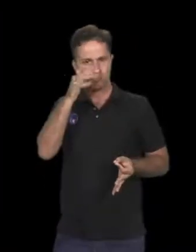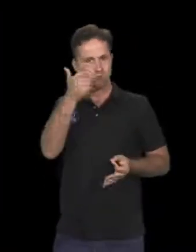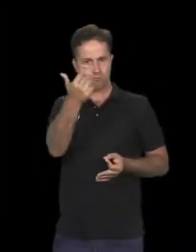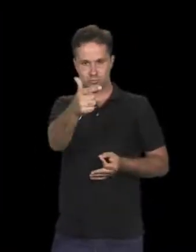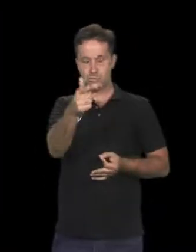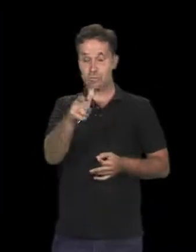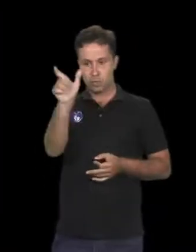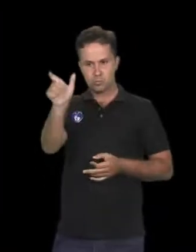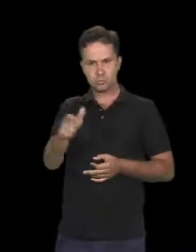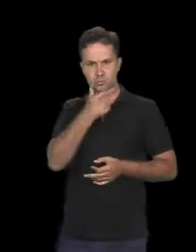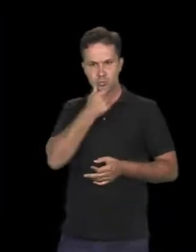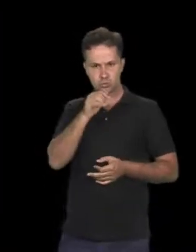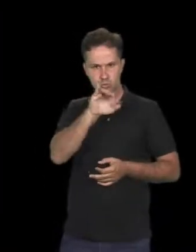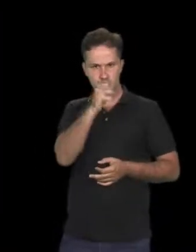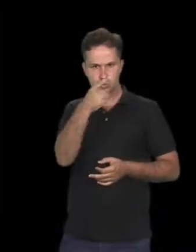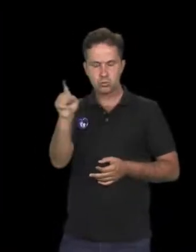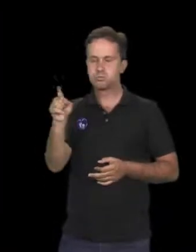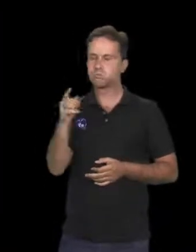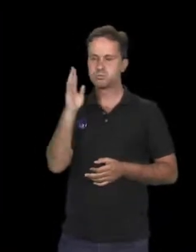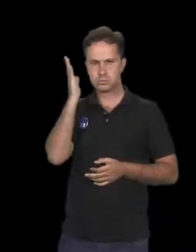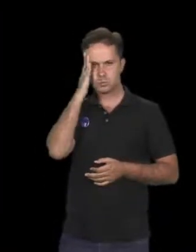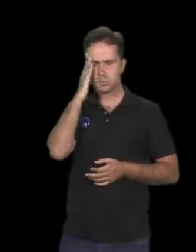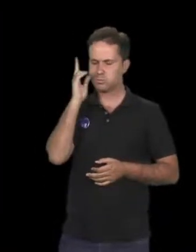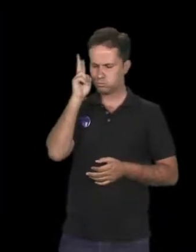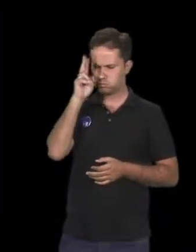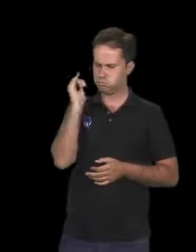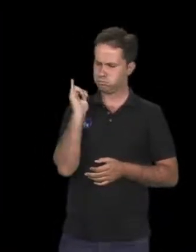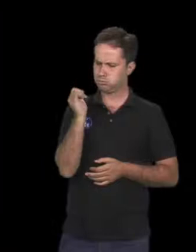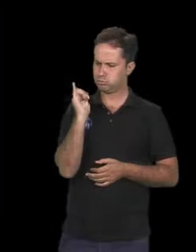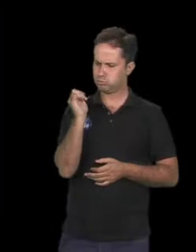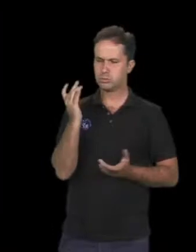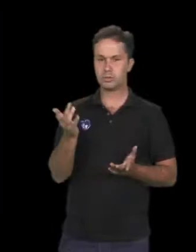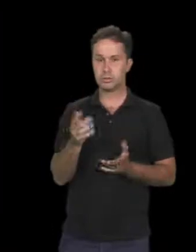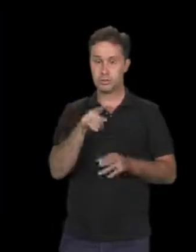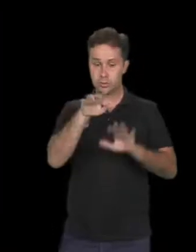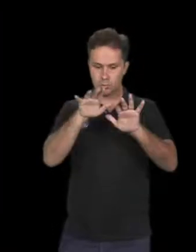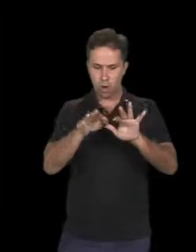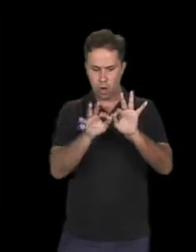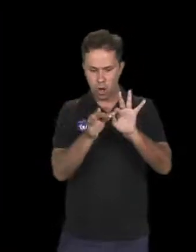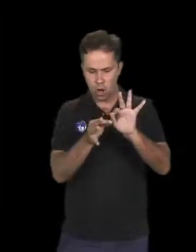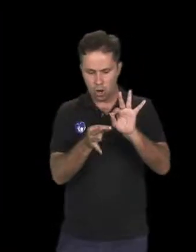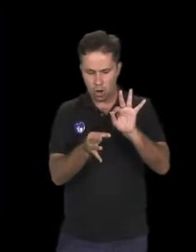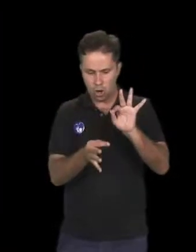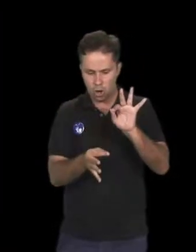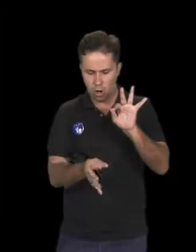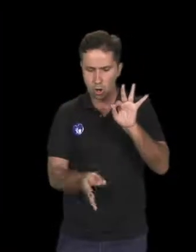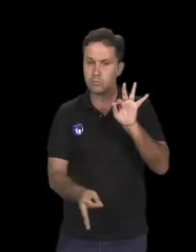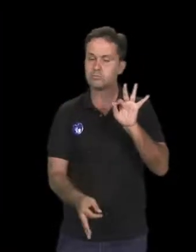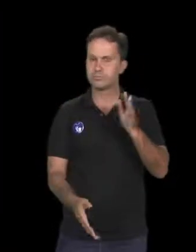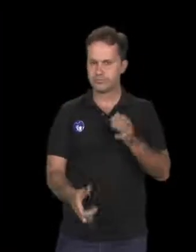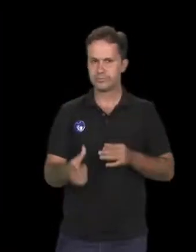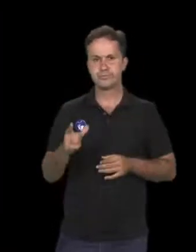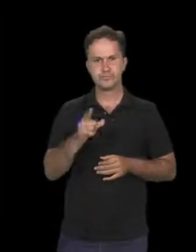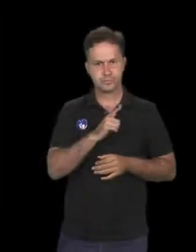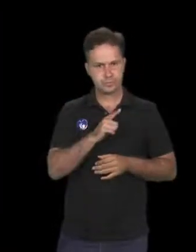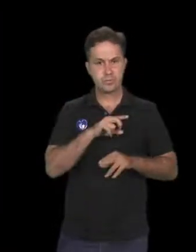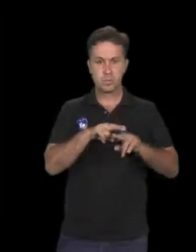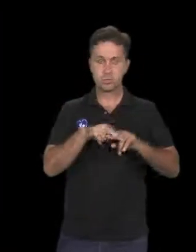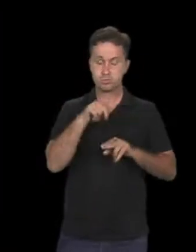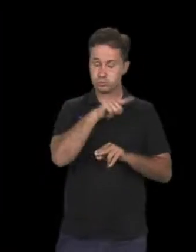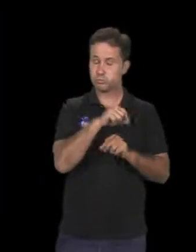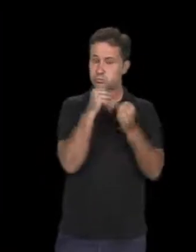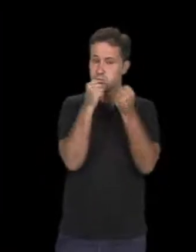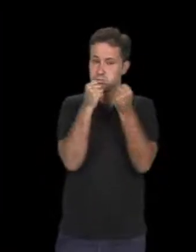essa, 50, 60 mil toques, certamente tem uma narrativa cuja estrutura é muito parecida com a de se fazer um documentário,